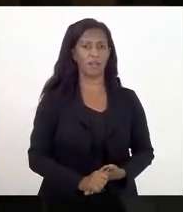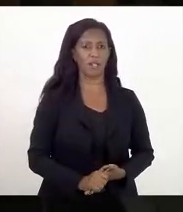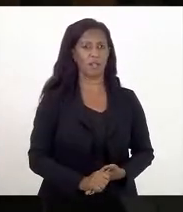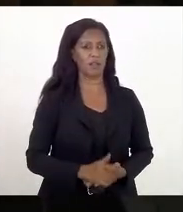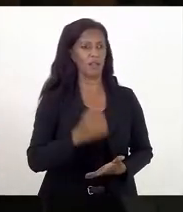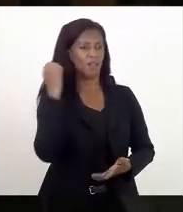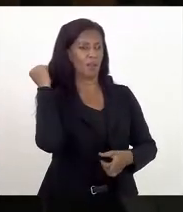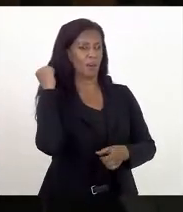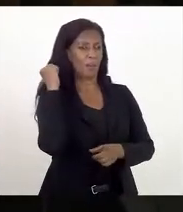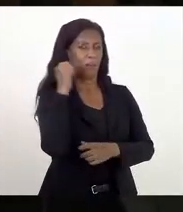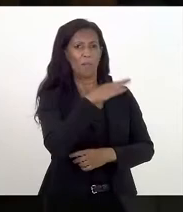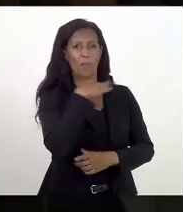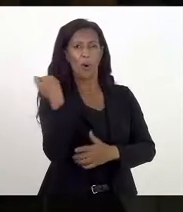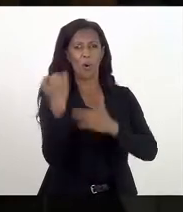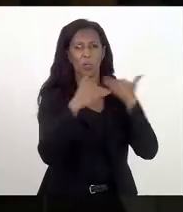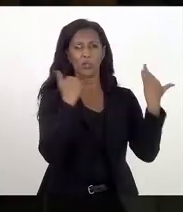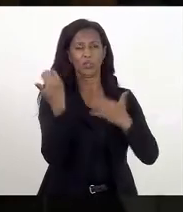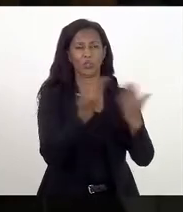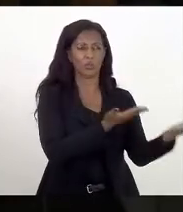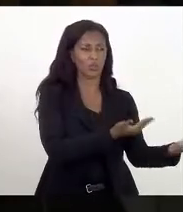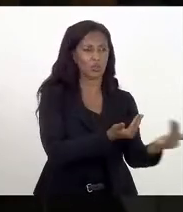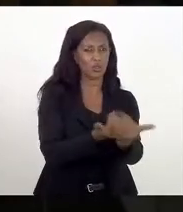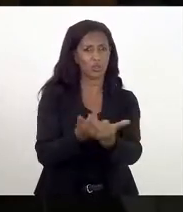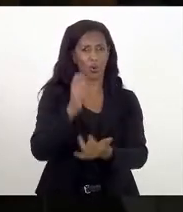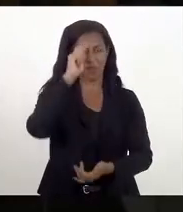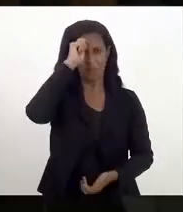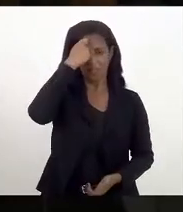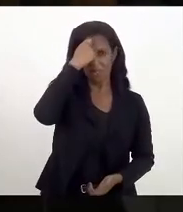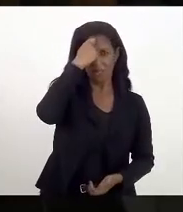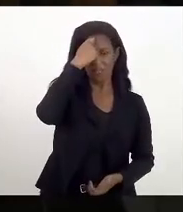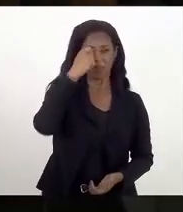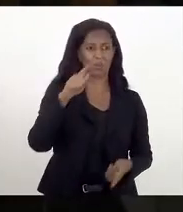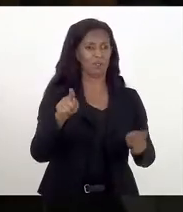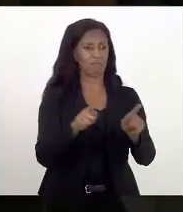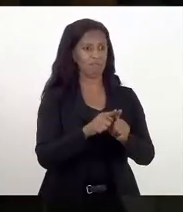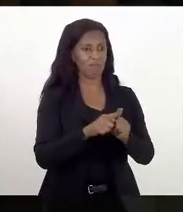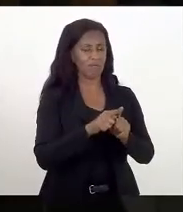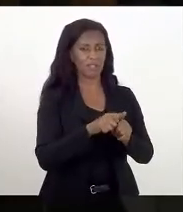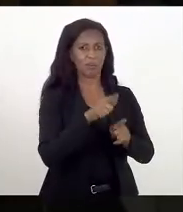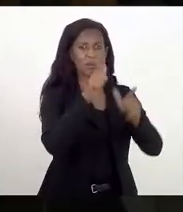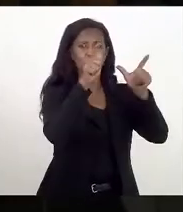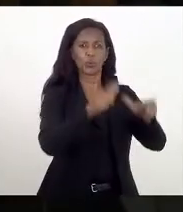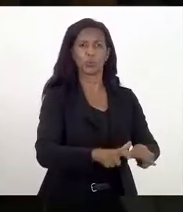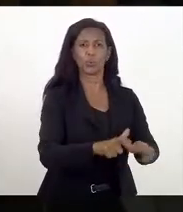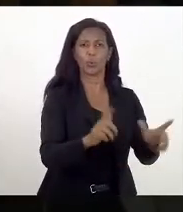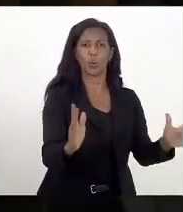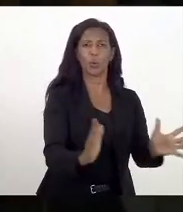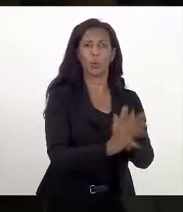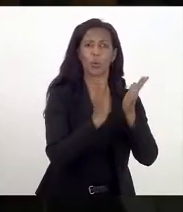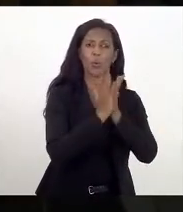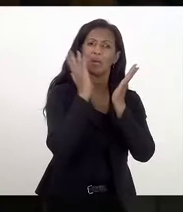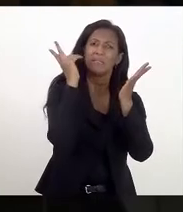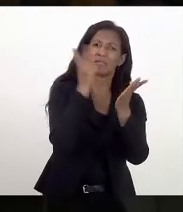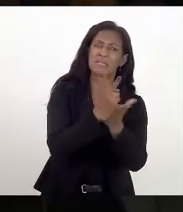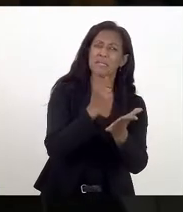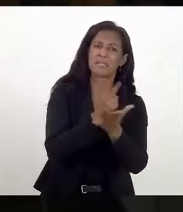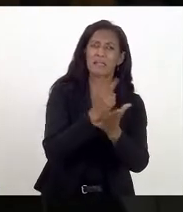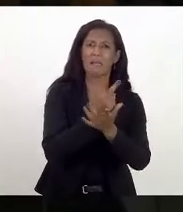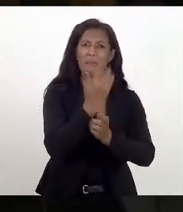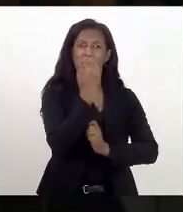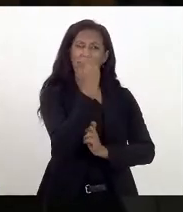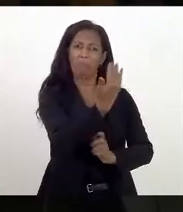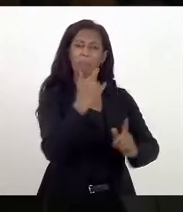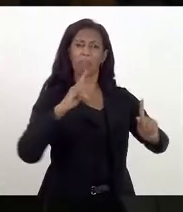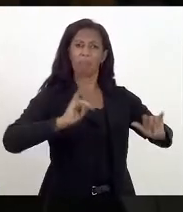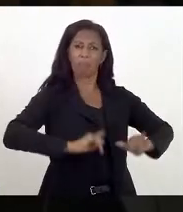assassinatos constantes de jovens, negros, pobres e de periferia nesse Estado, quem está sempre na linha de frente, quem está